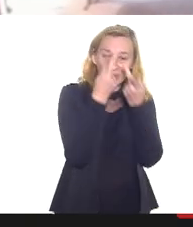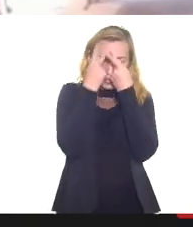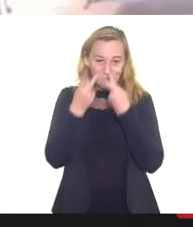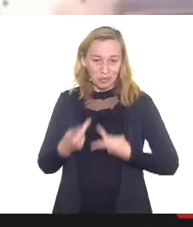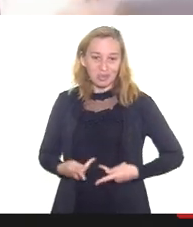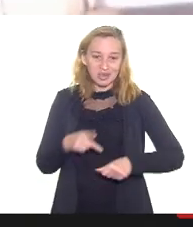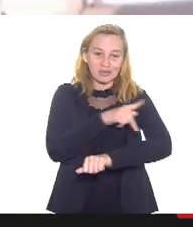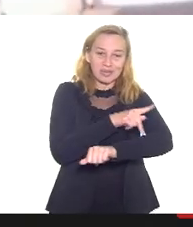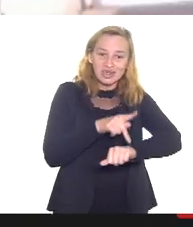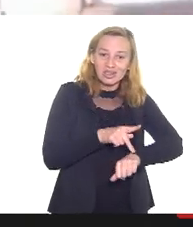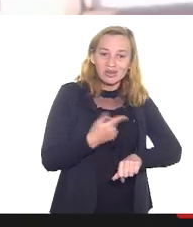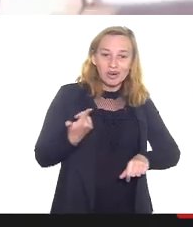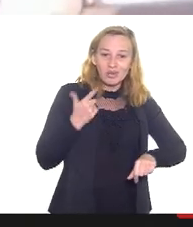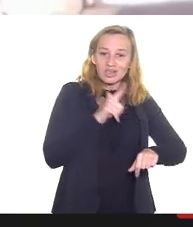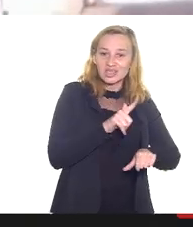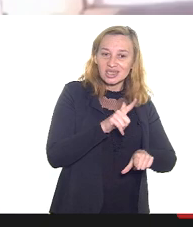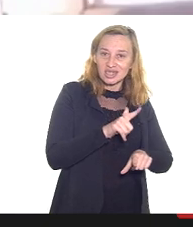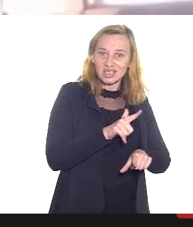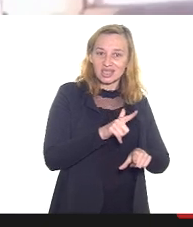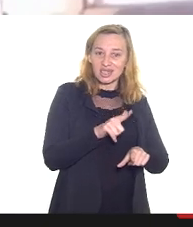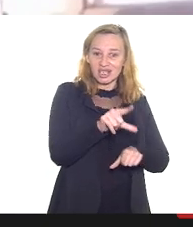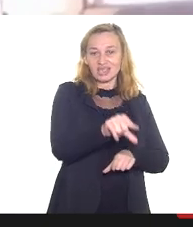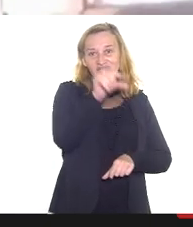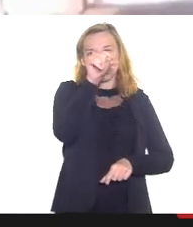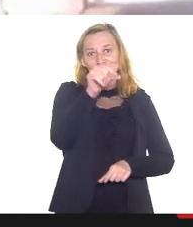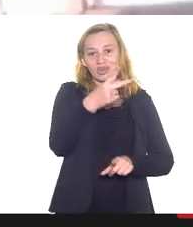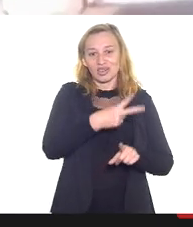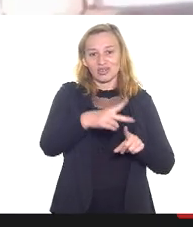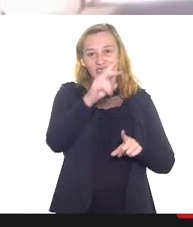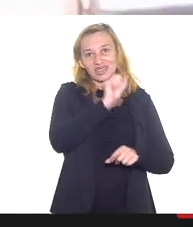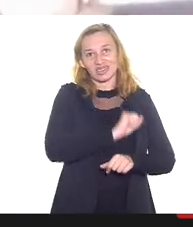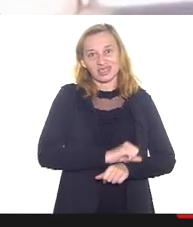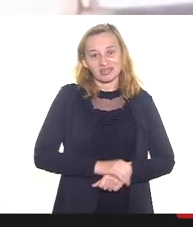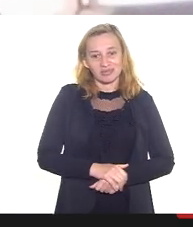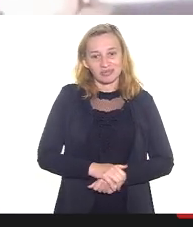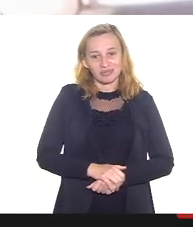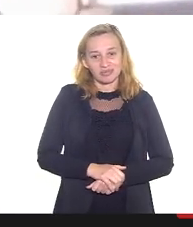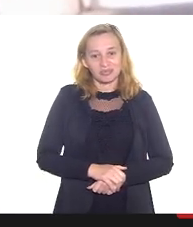pedagógico, para dar conta dessa escolha, que não seja uma escolha